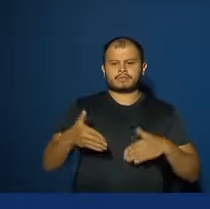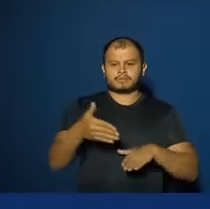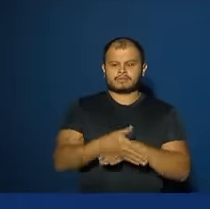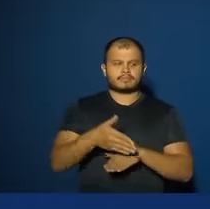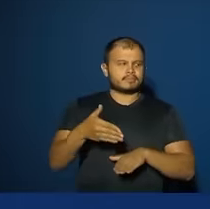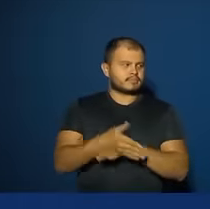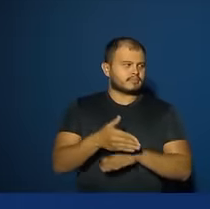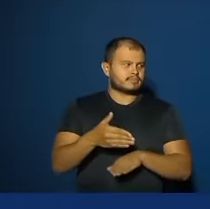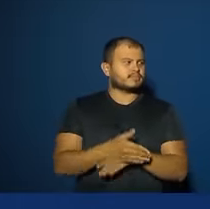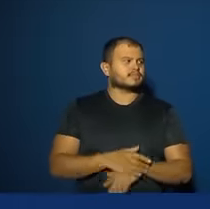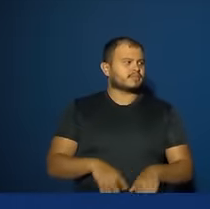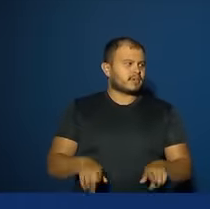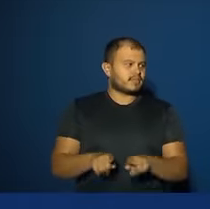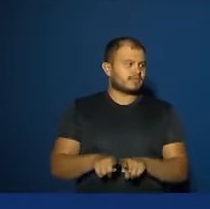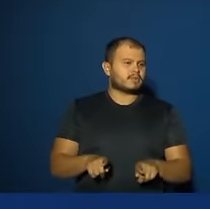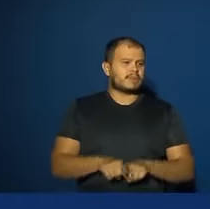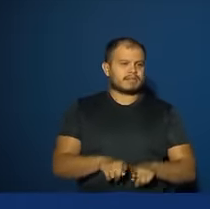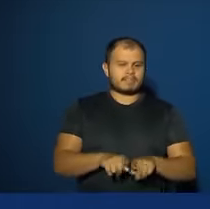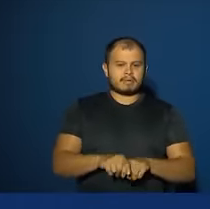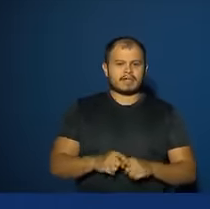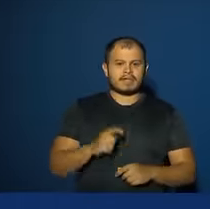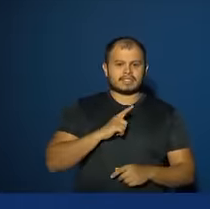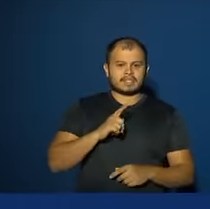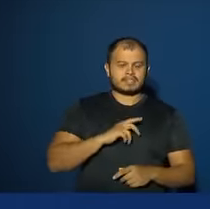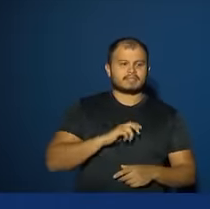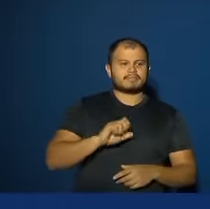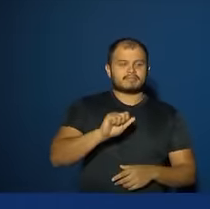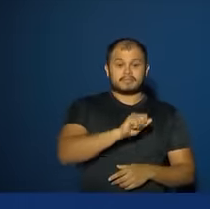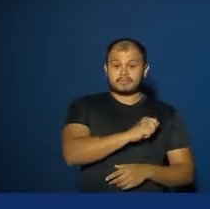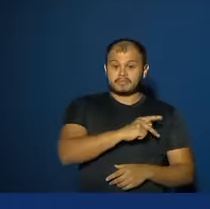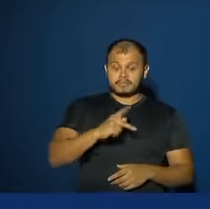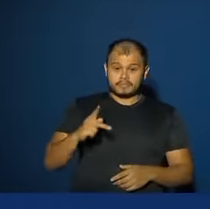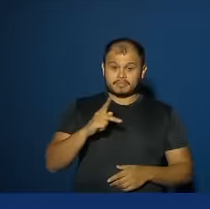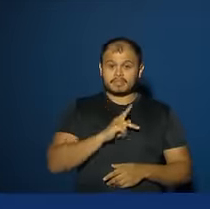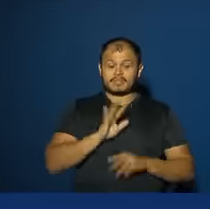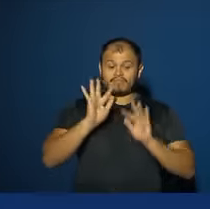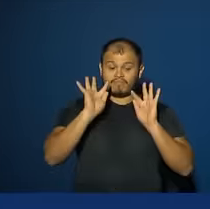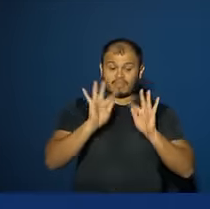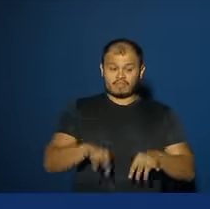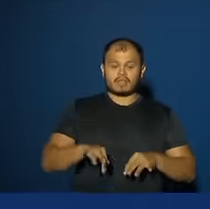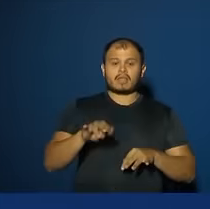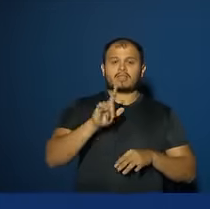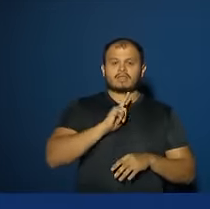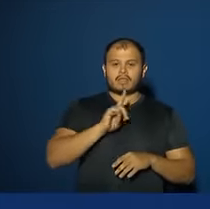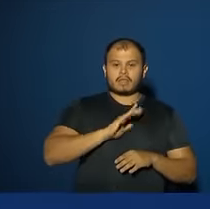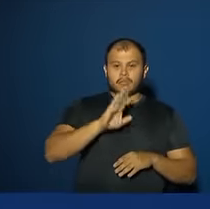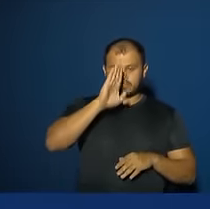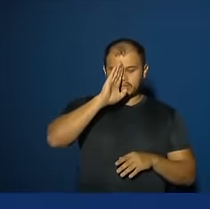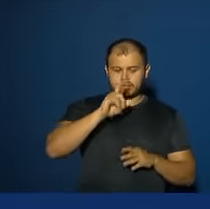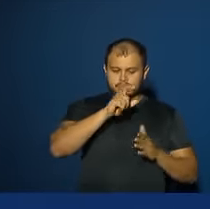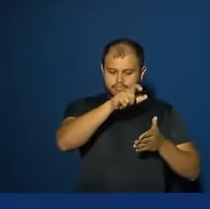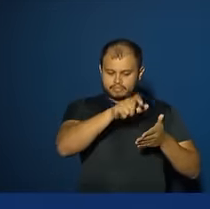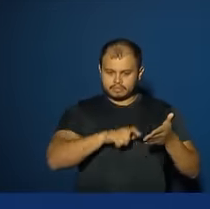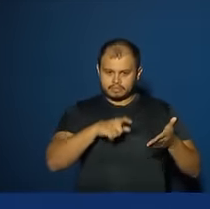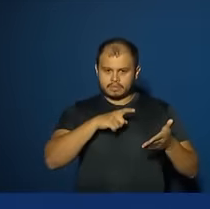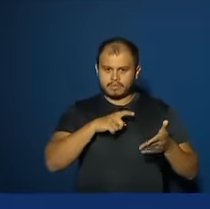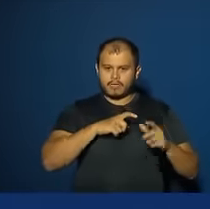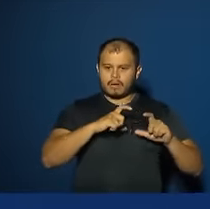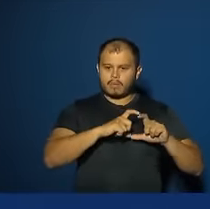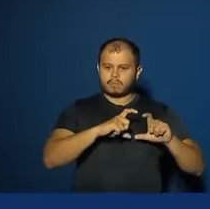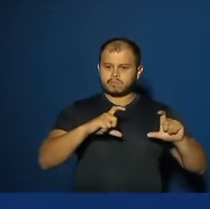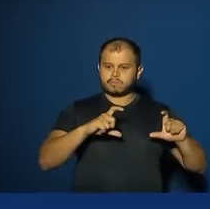no aplicativo desse evento, ali no final do aplicativo, na página principal, tem um card